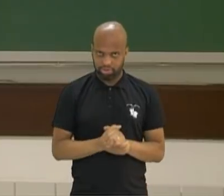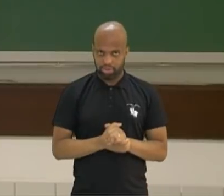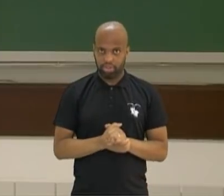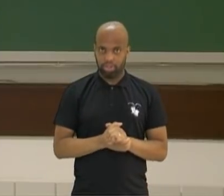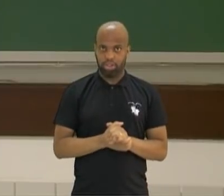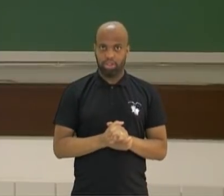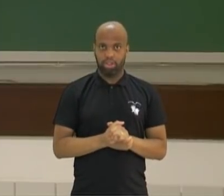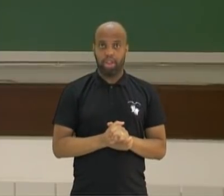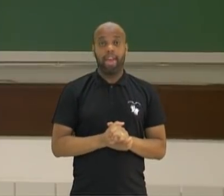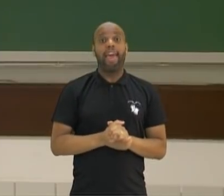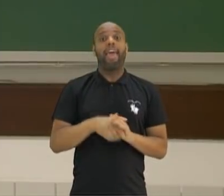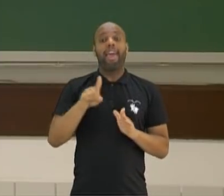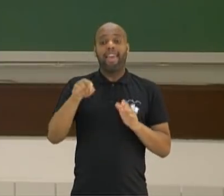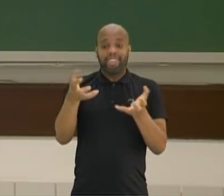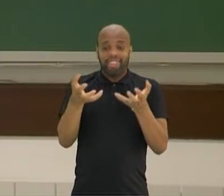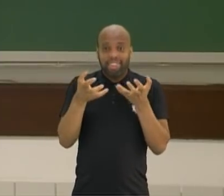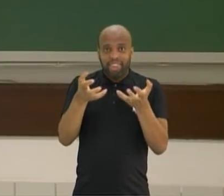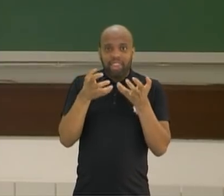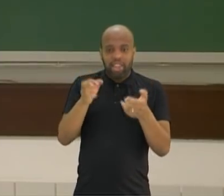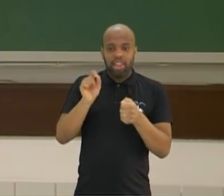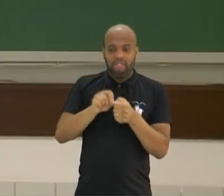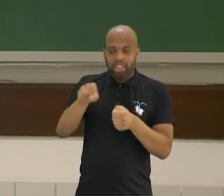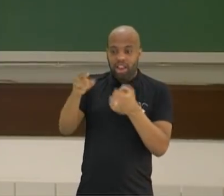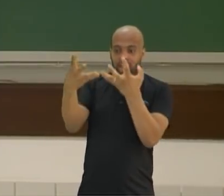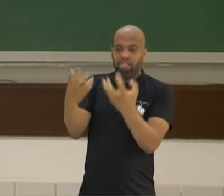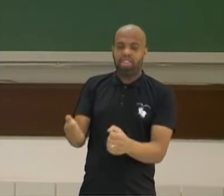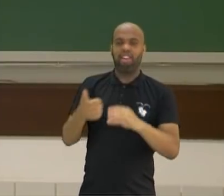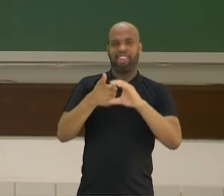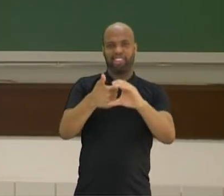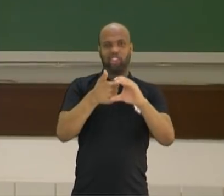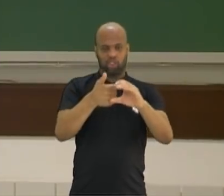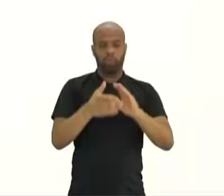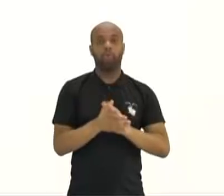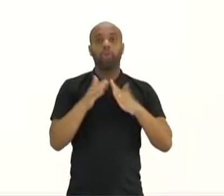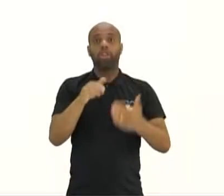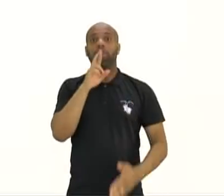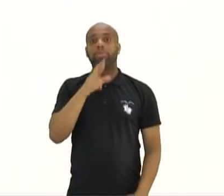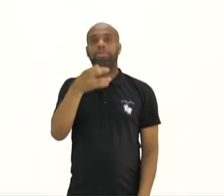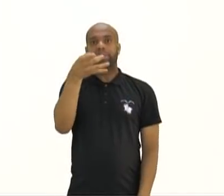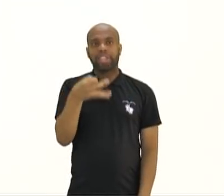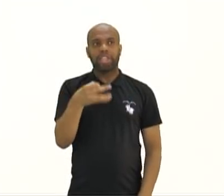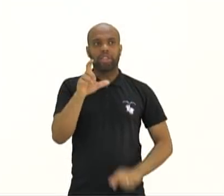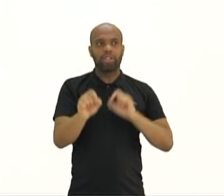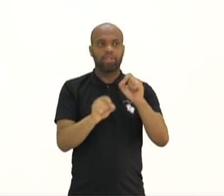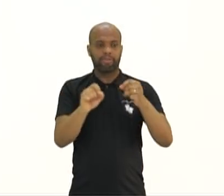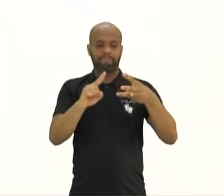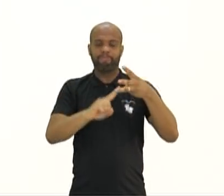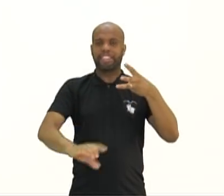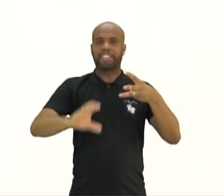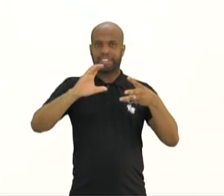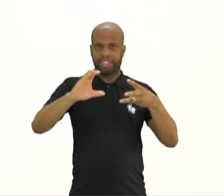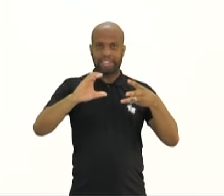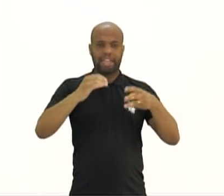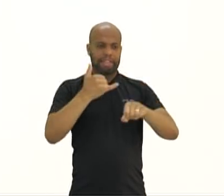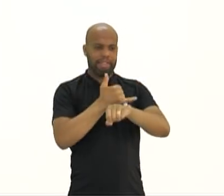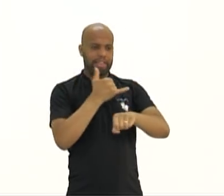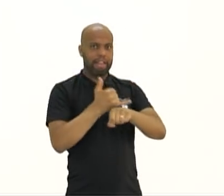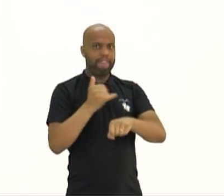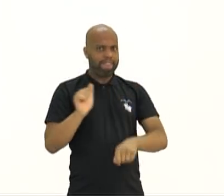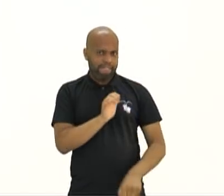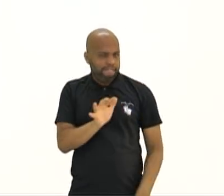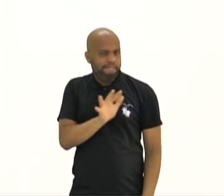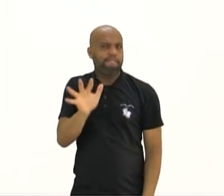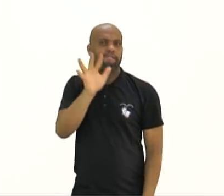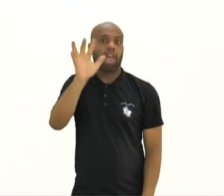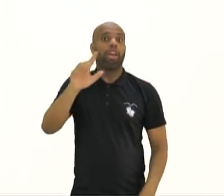principalmente converter eles ao cristianismo. Então a nossa resposta correta é a letra C, metais preciosos, principalmente,